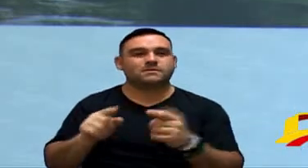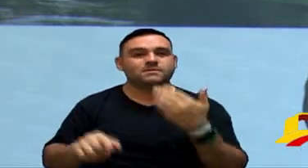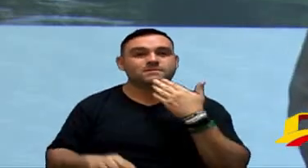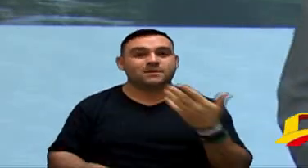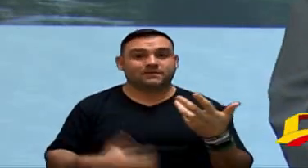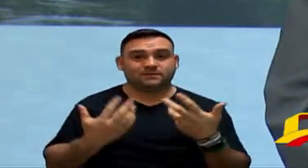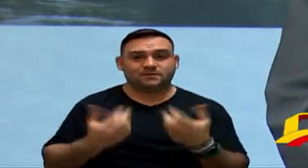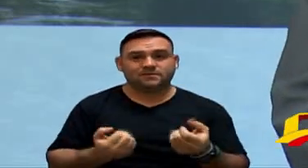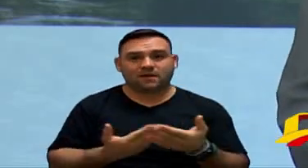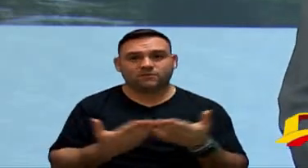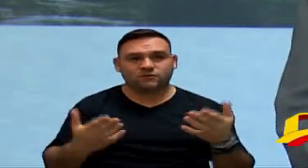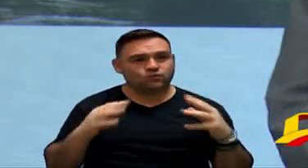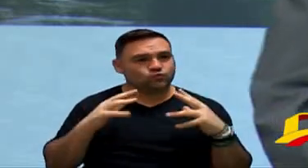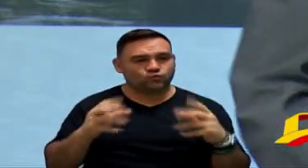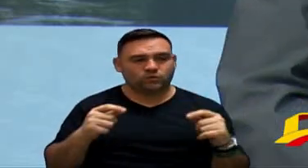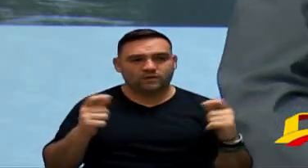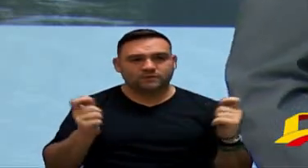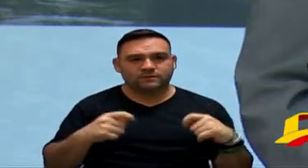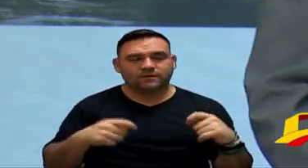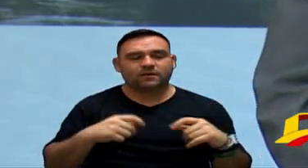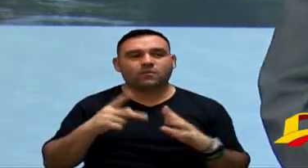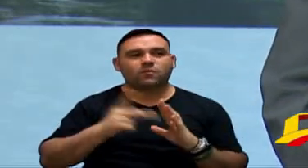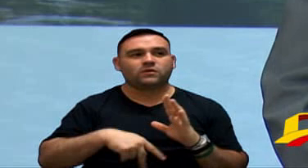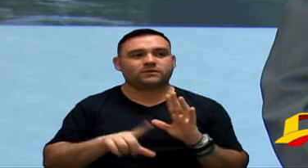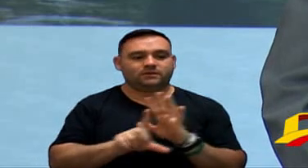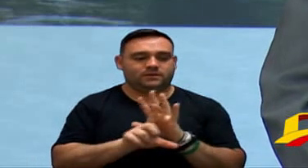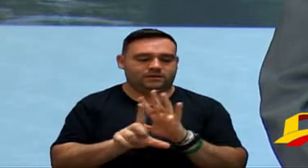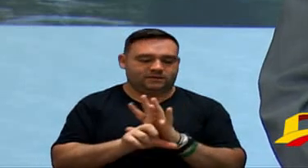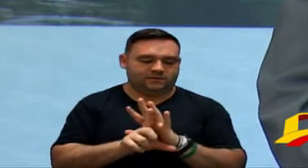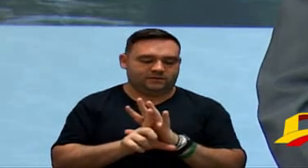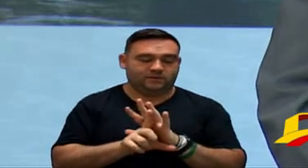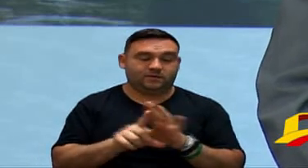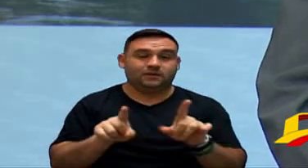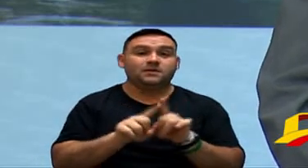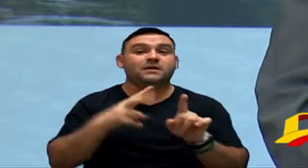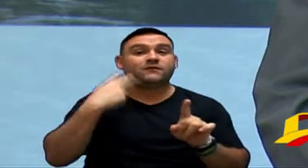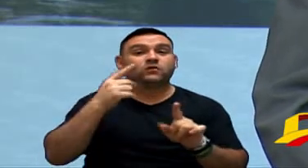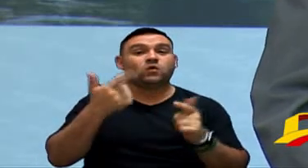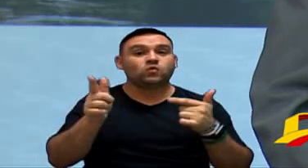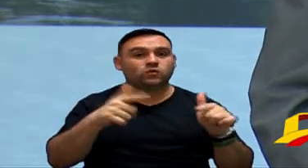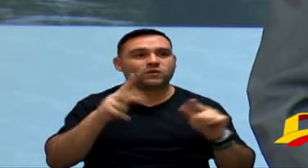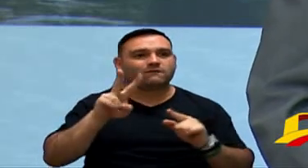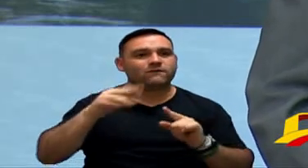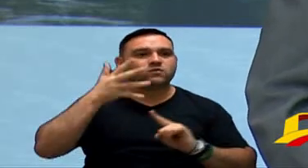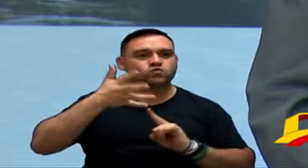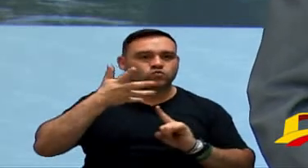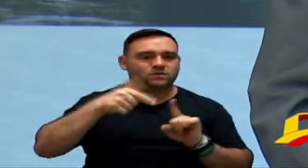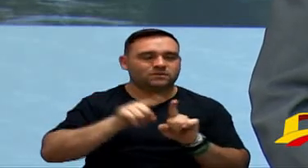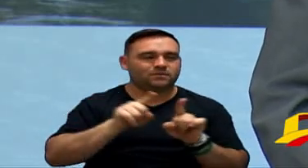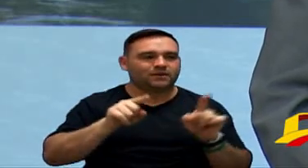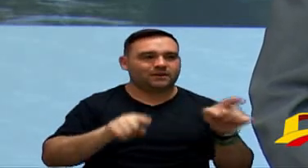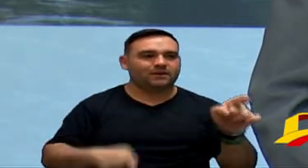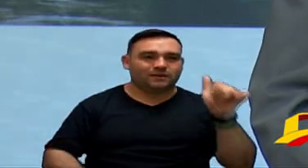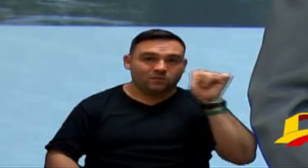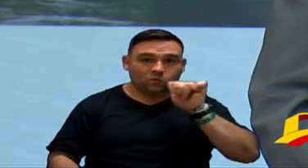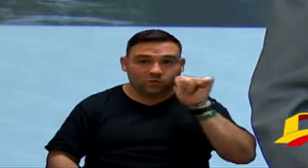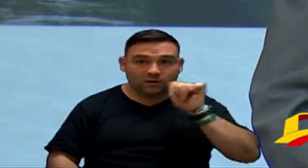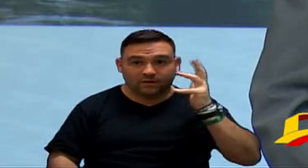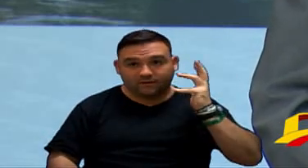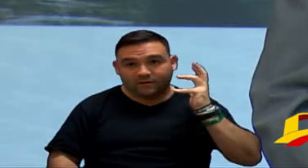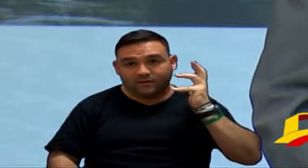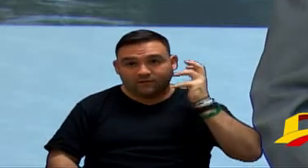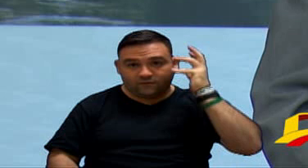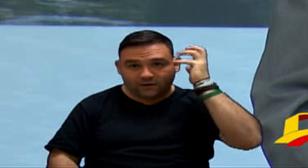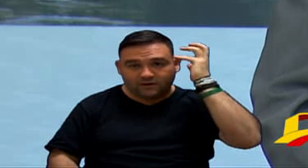peço a aprovação dos Senhores vereadores ao projeto de lei outros vereadores deverão falar é a vereadora